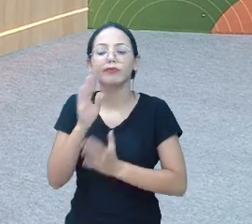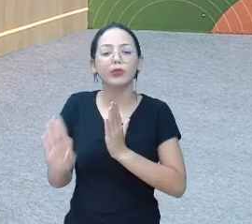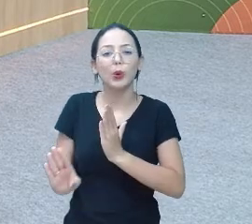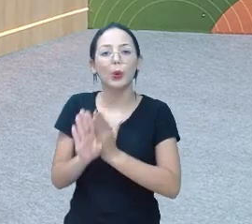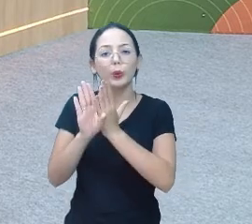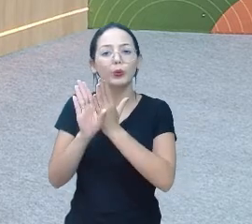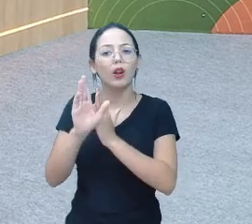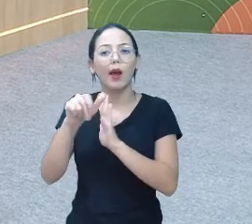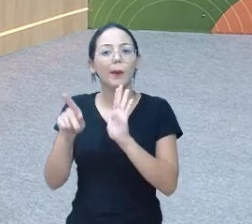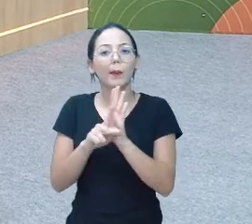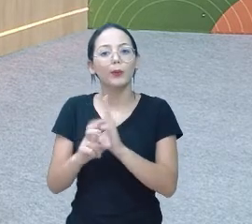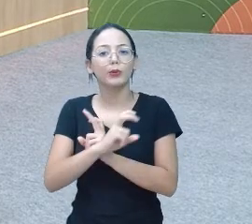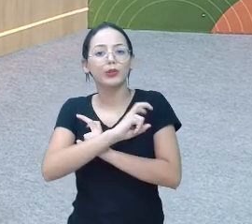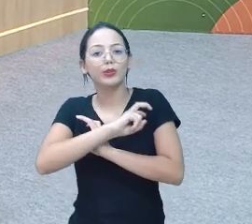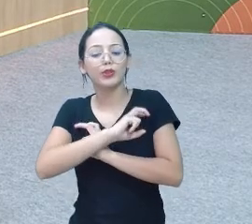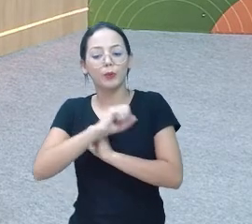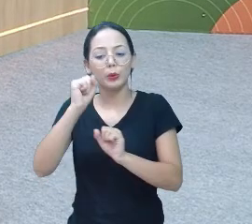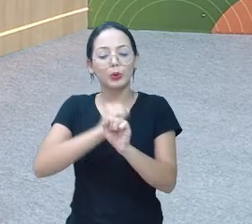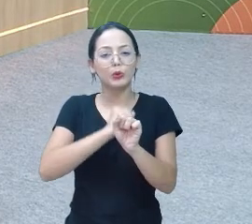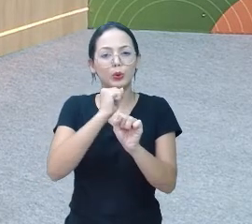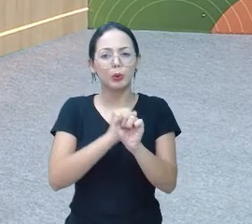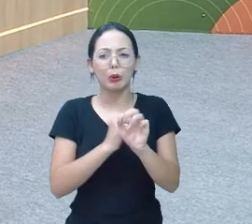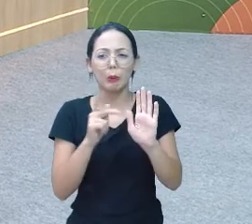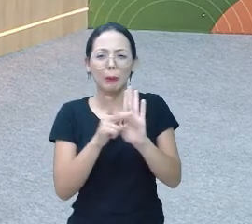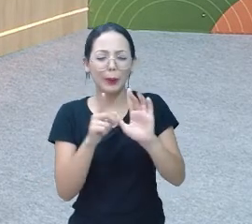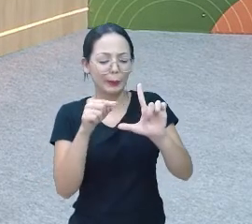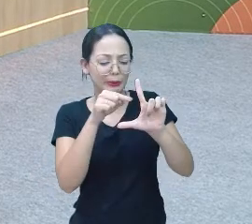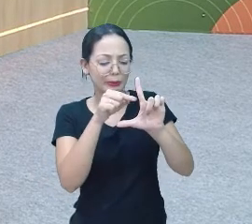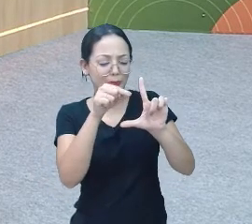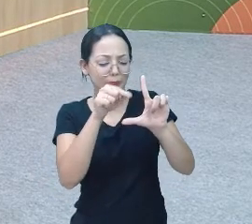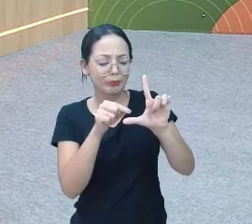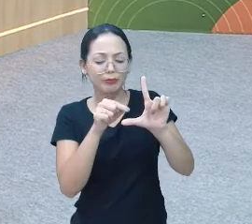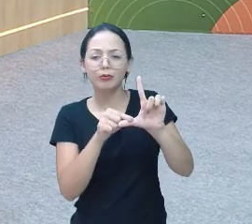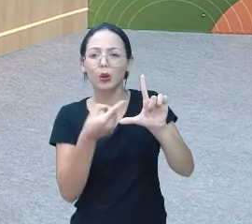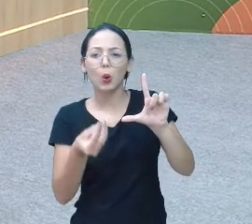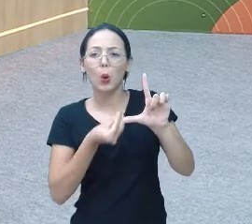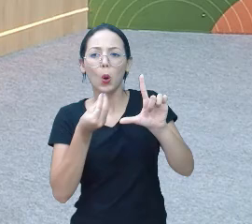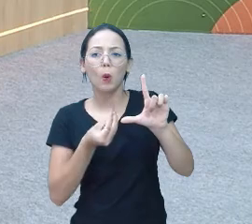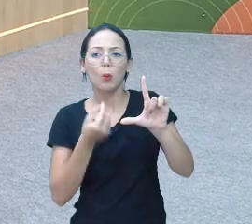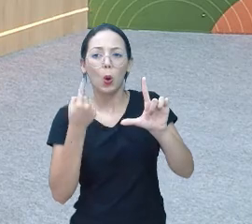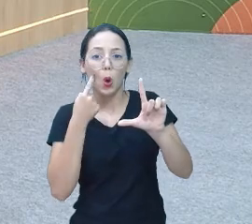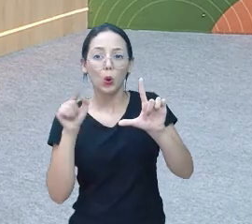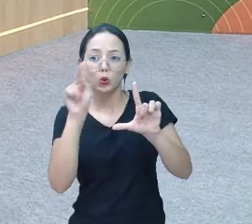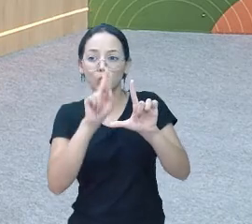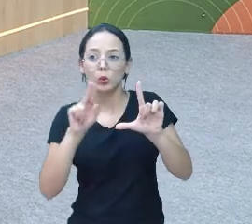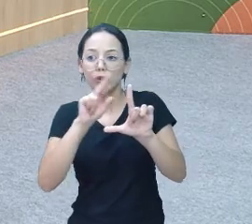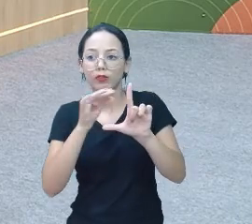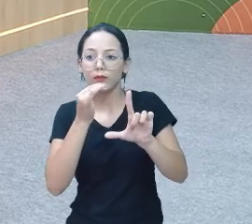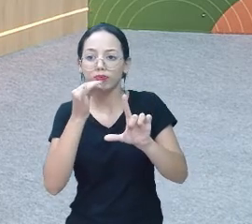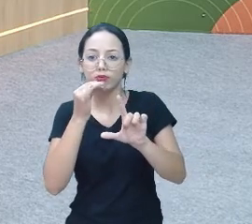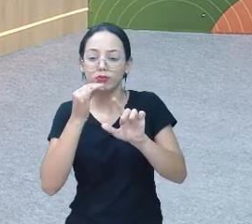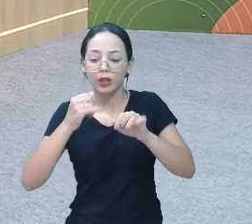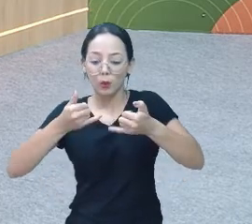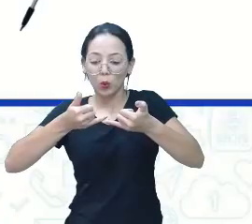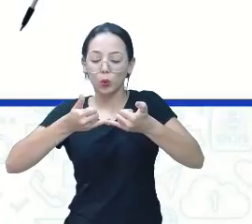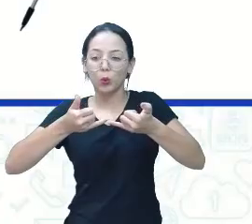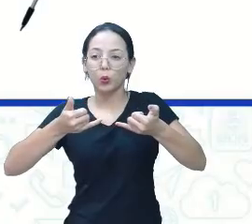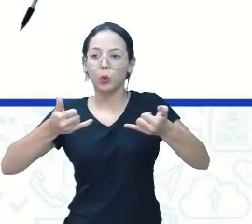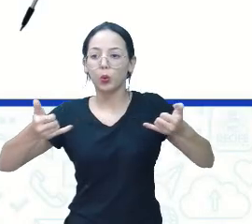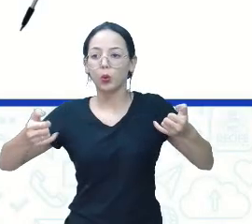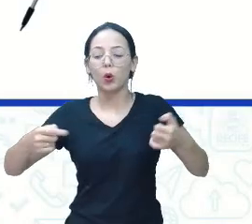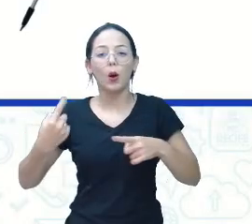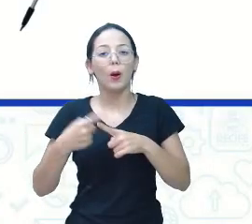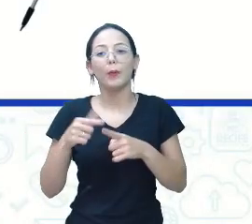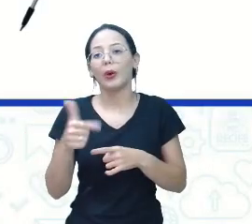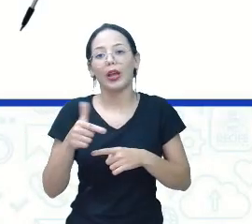os egípcios construíam ângulos retos da seguinte forma. Eles utilizavam uma corda, porque você não tinha os